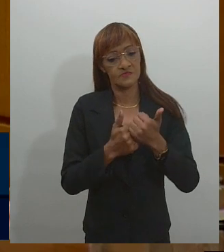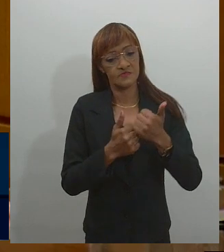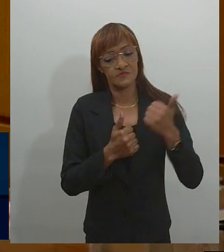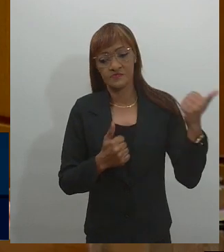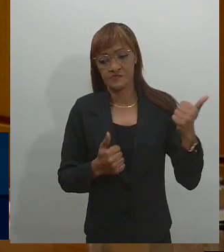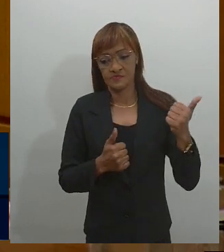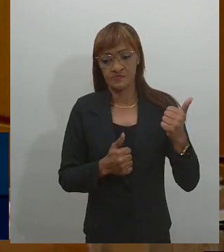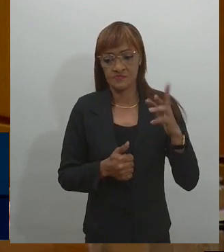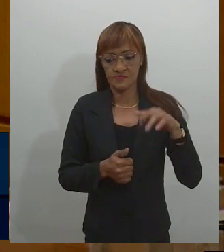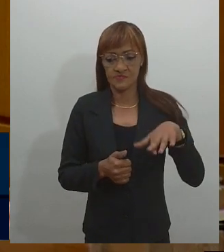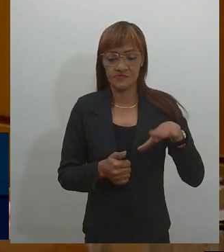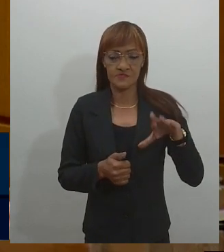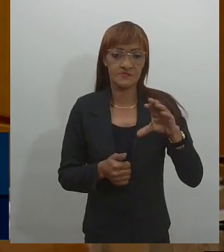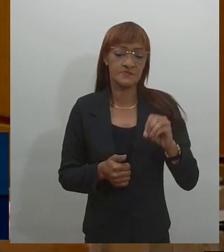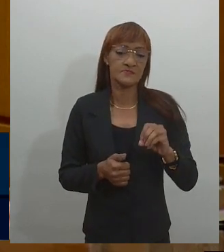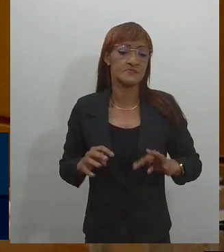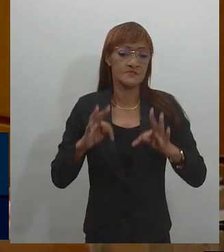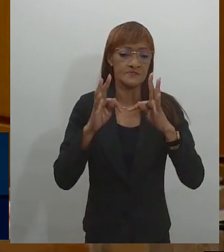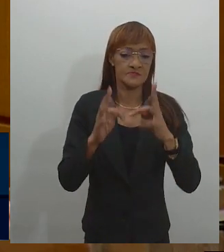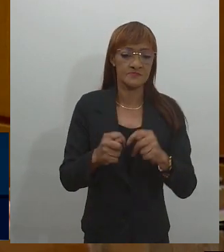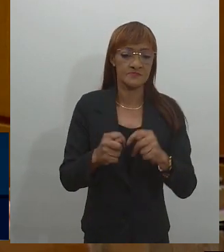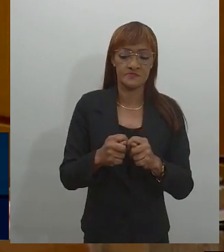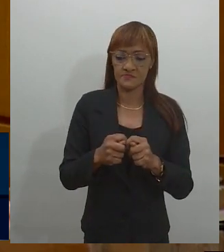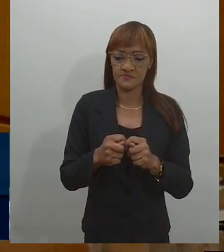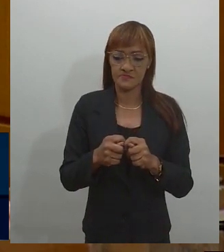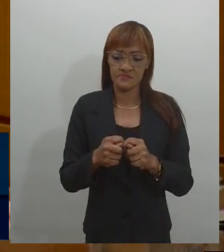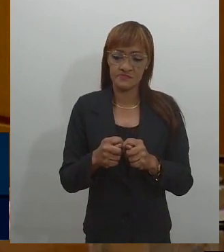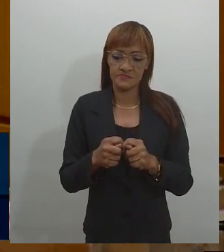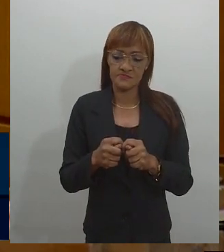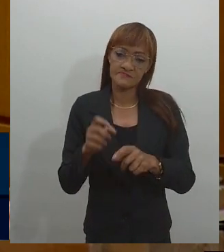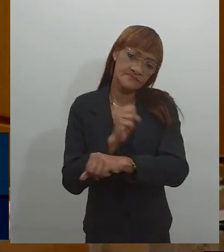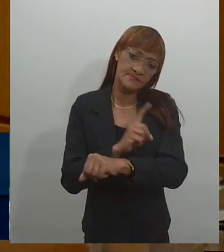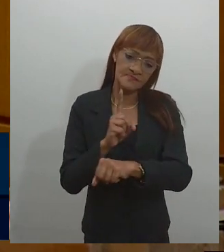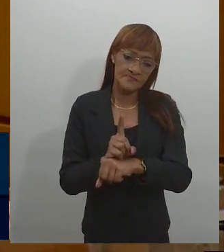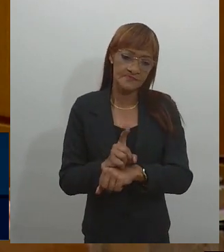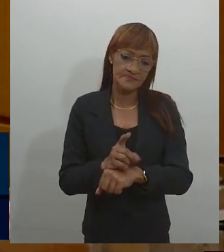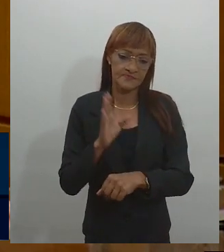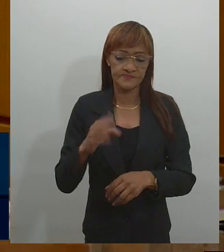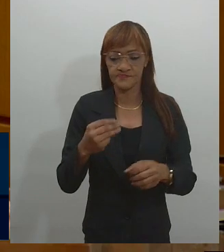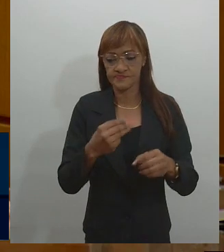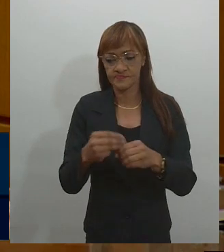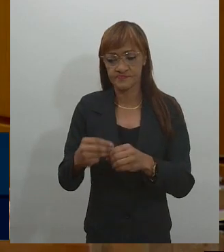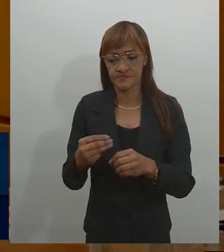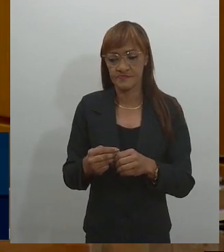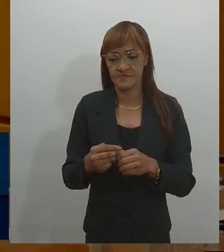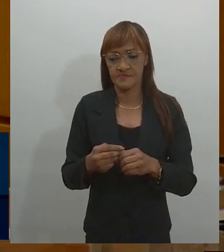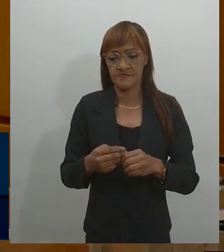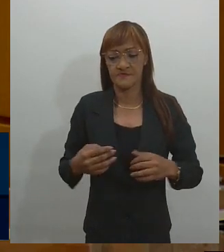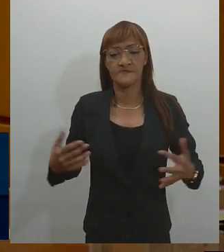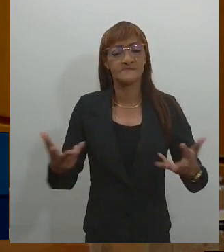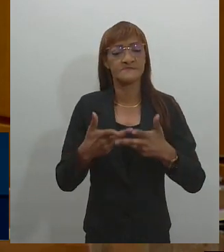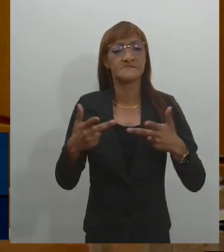Prefeitura de Simão Dias pelo brilhante evento realizado. Era isso, senhor presidente.